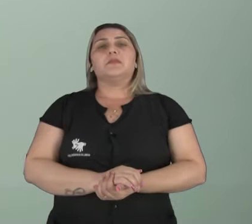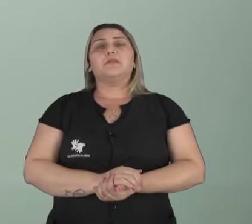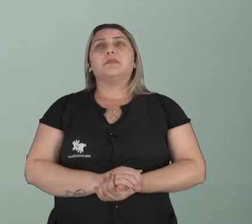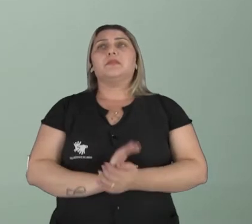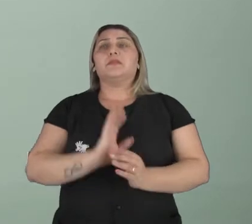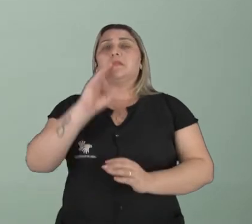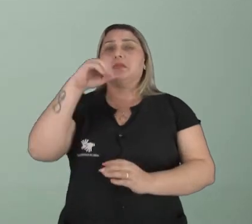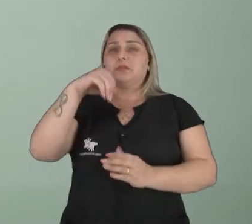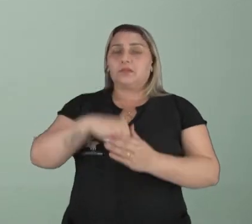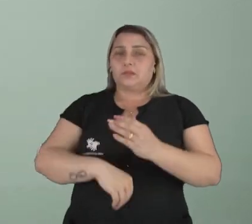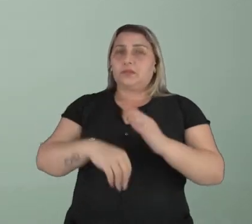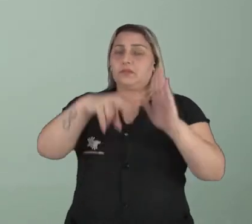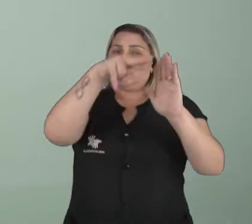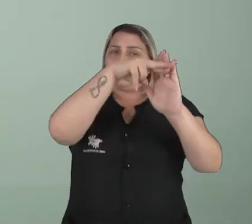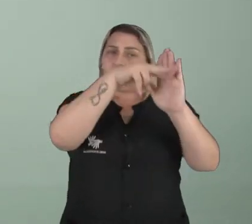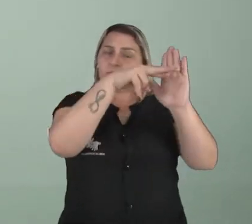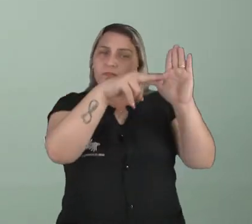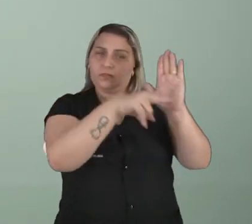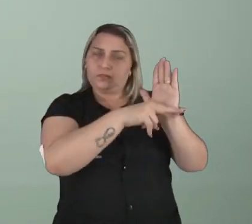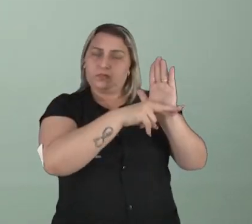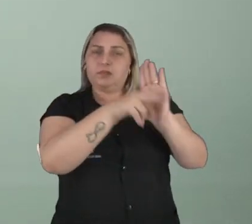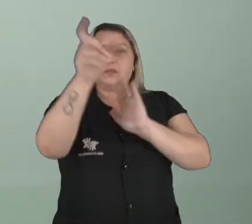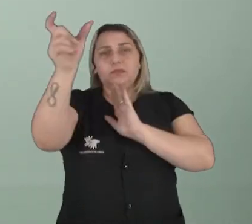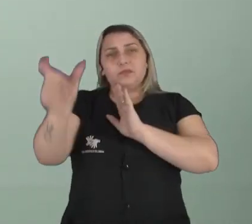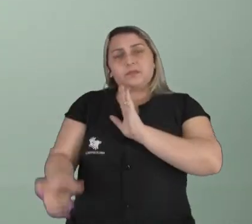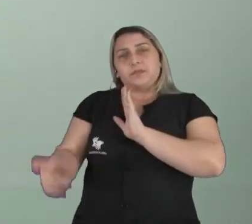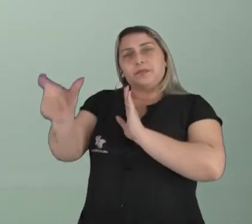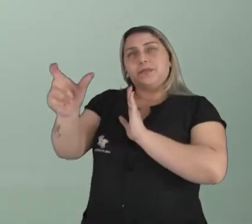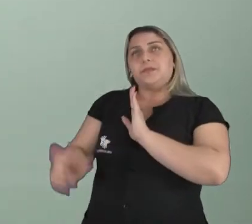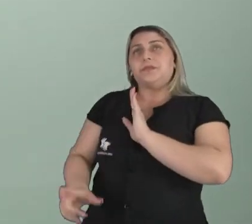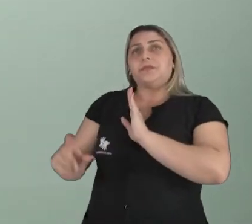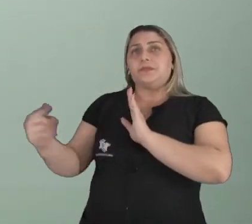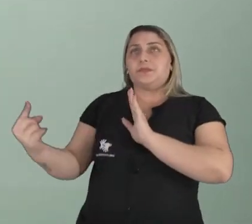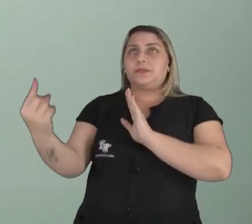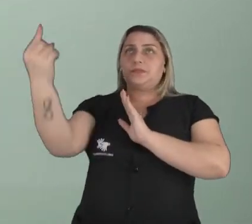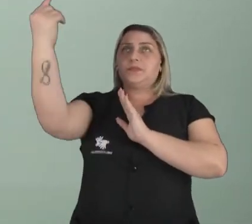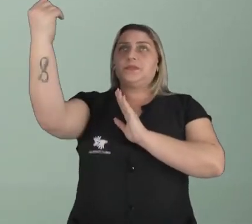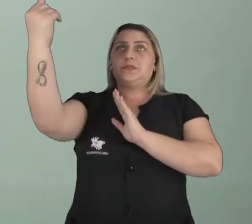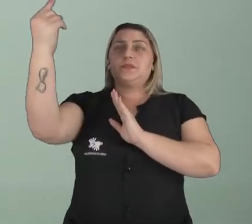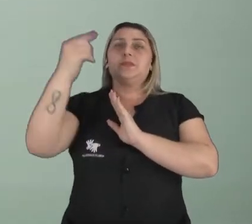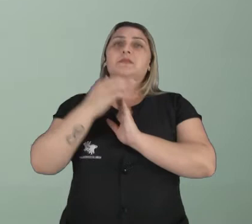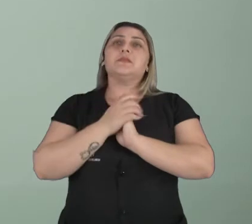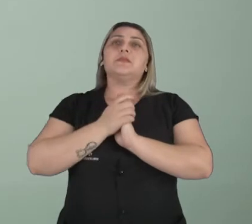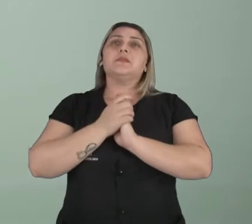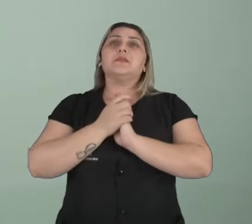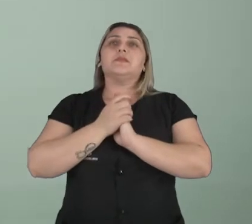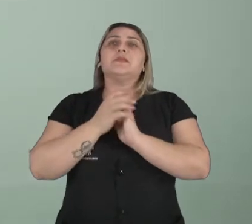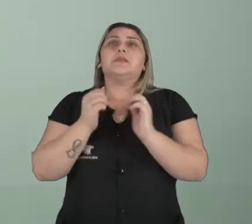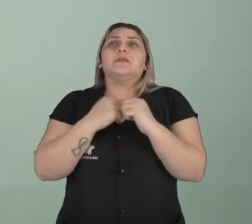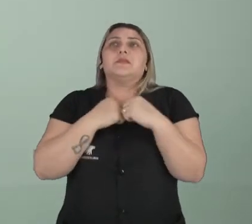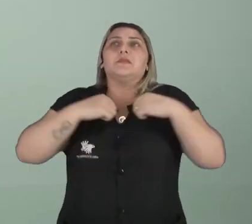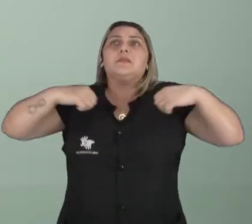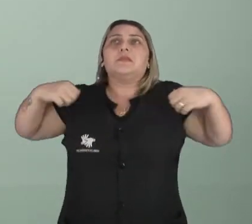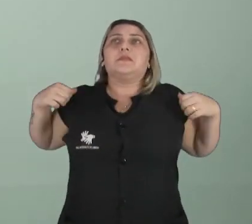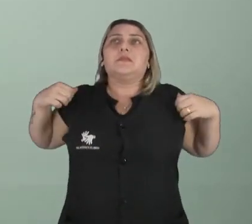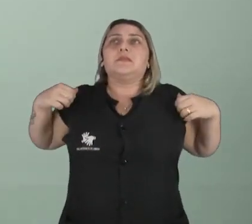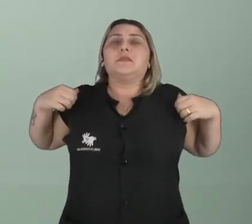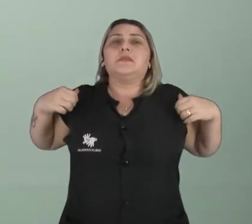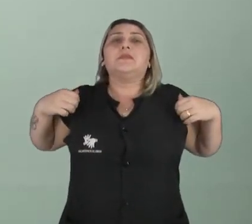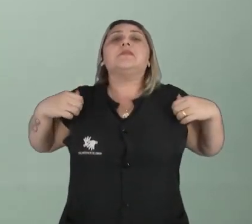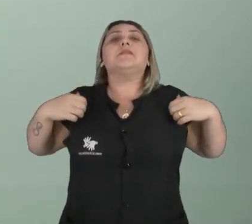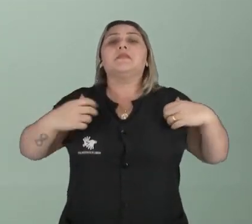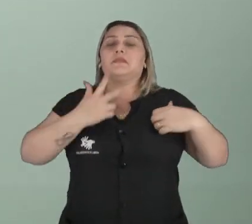está dentro dos padrões atuais é um individo é grande é estrutura larga